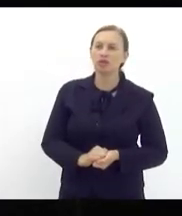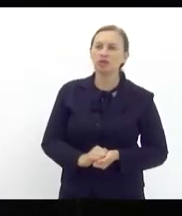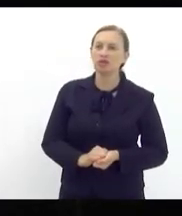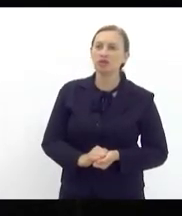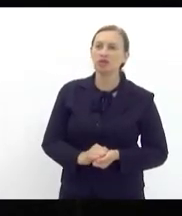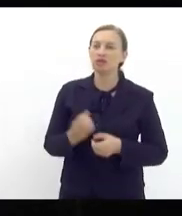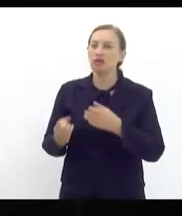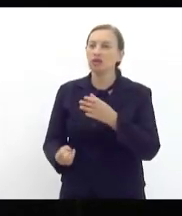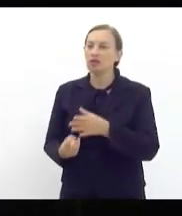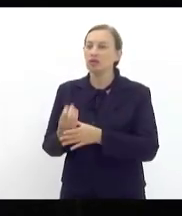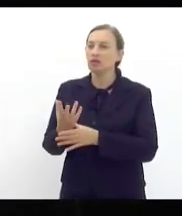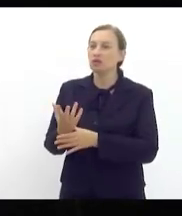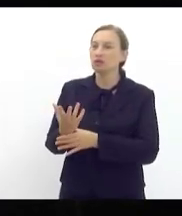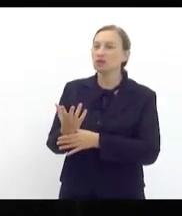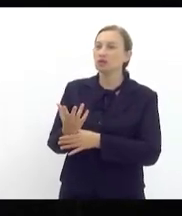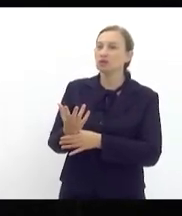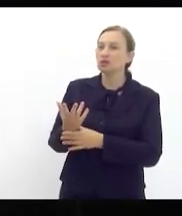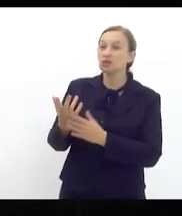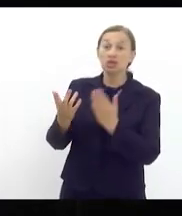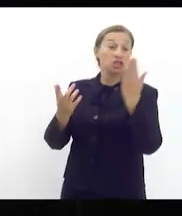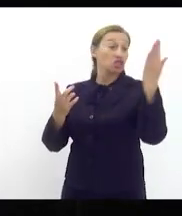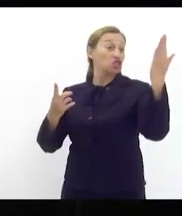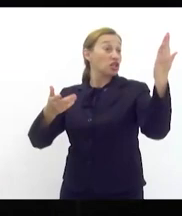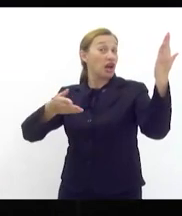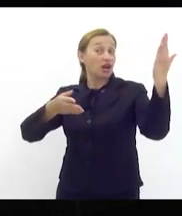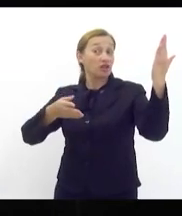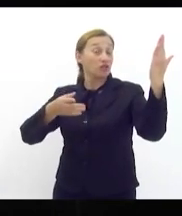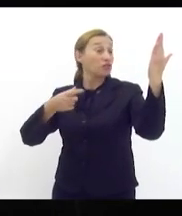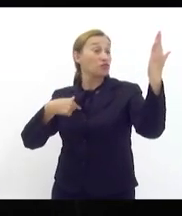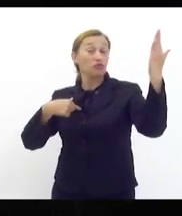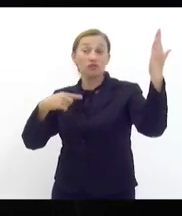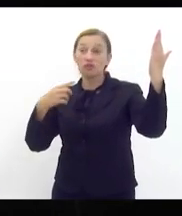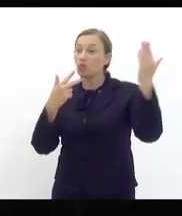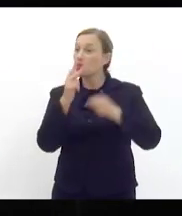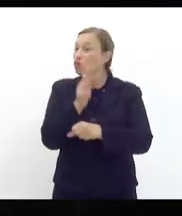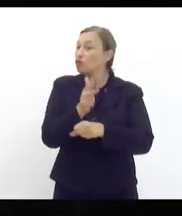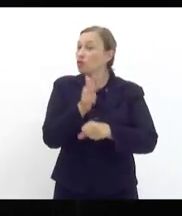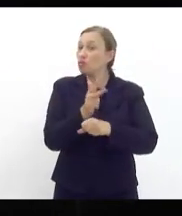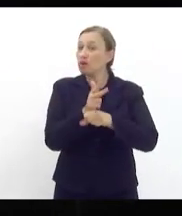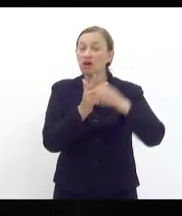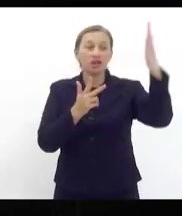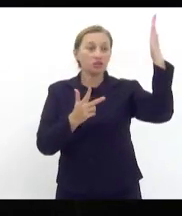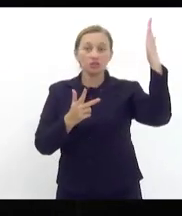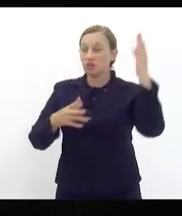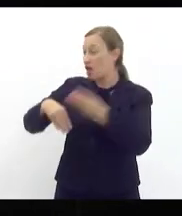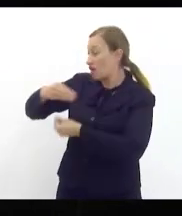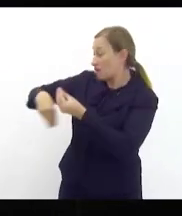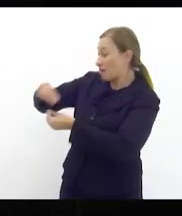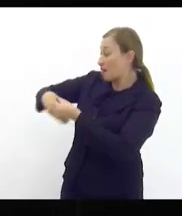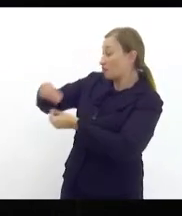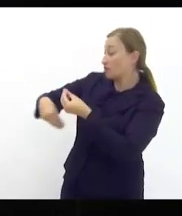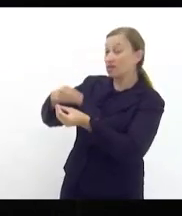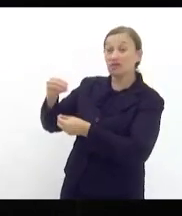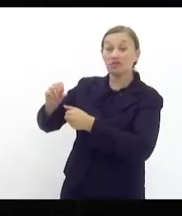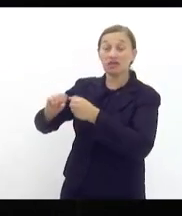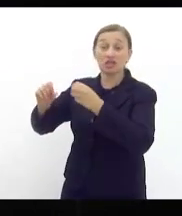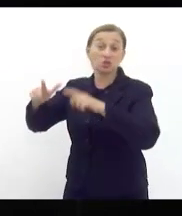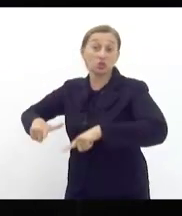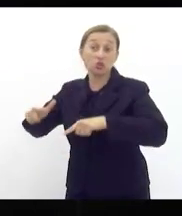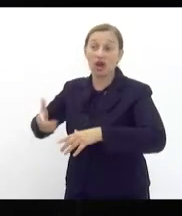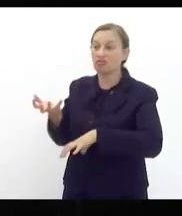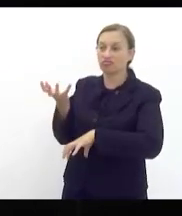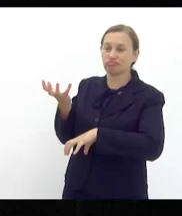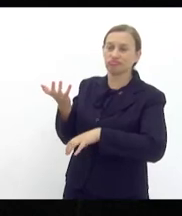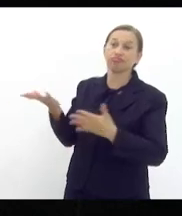contra si mesmos eles são tão ignorantes que eles ficaram filmando a baderna que eles estavam fazendo destruindo a